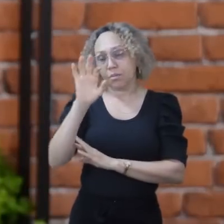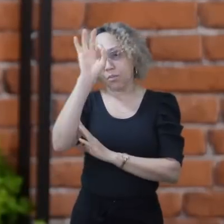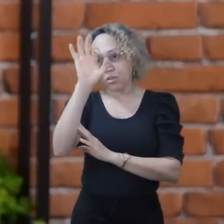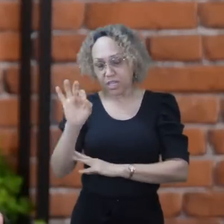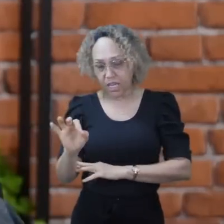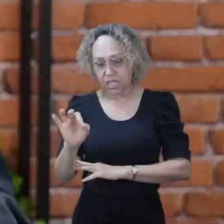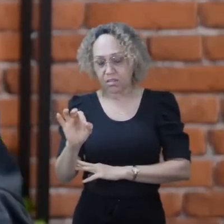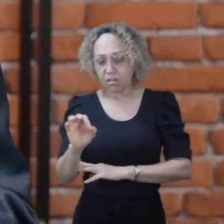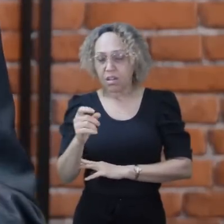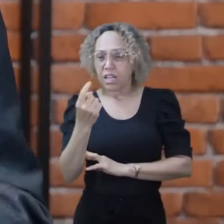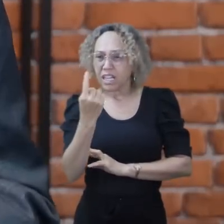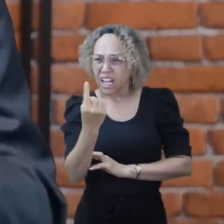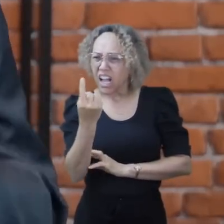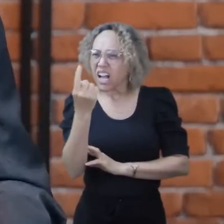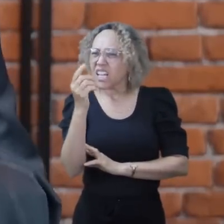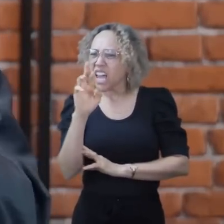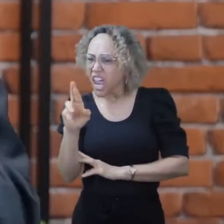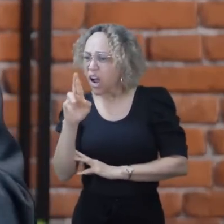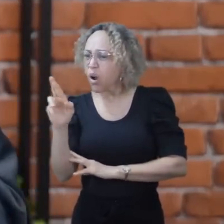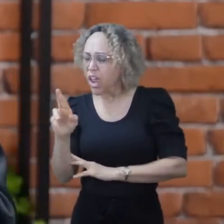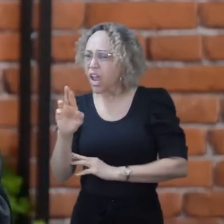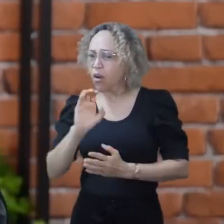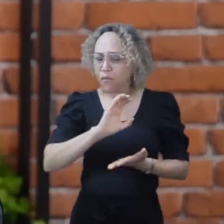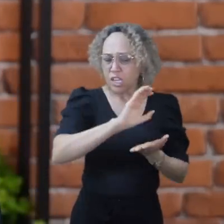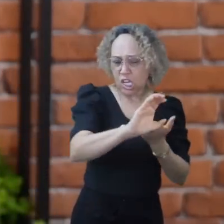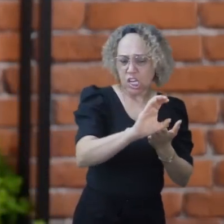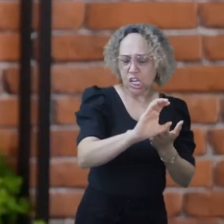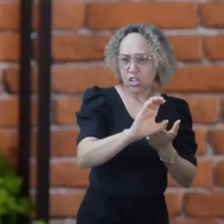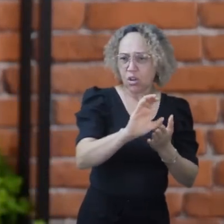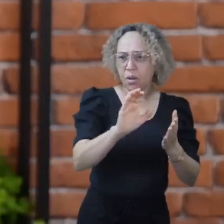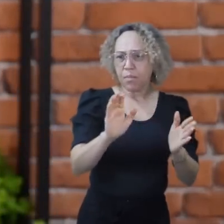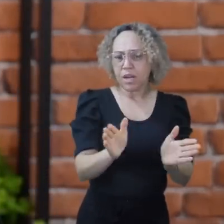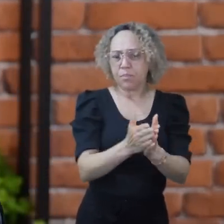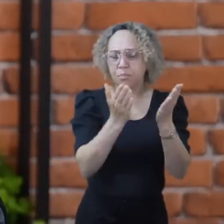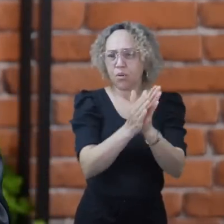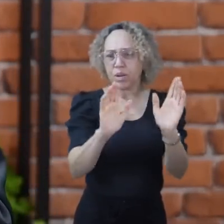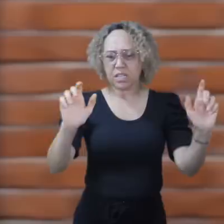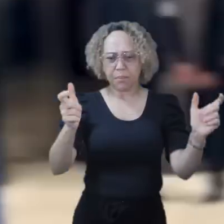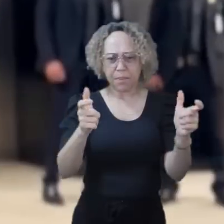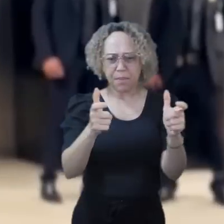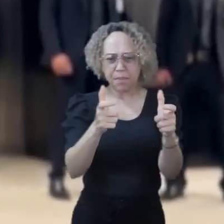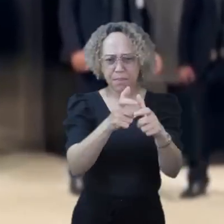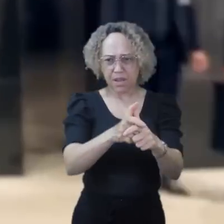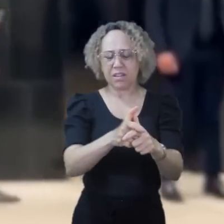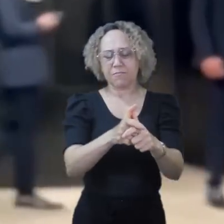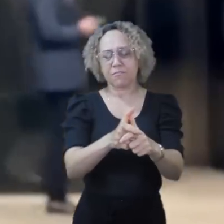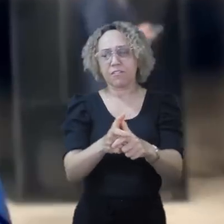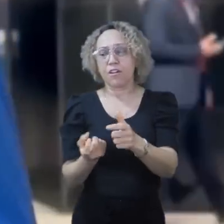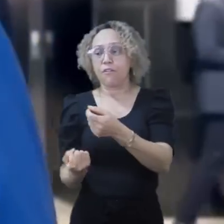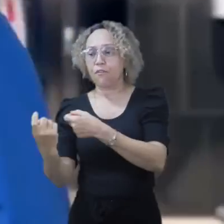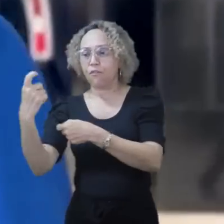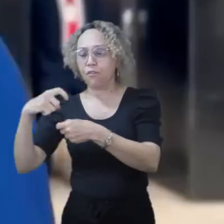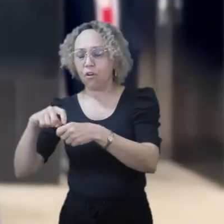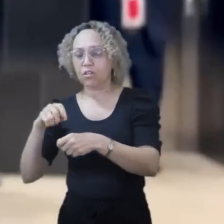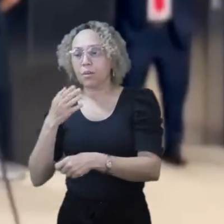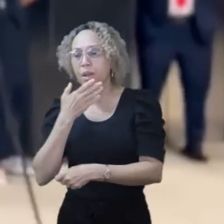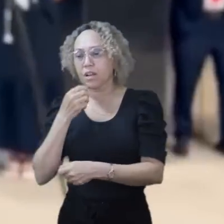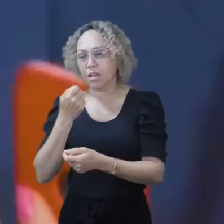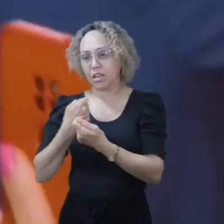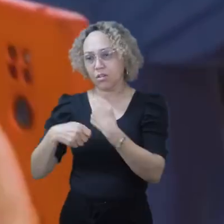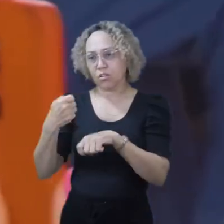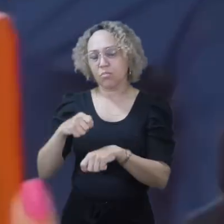na redução da pobreza volta multiplicado para a nossa economia. Como sempre diz o presidente